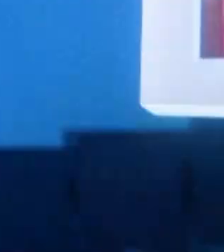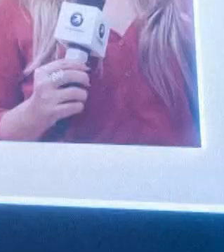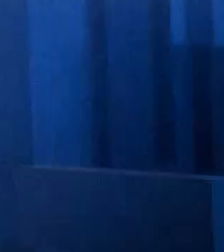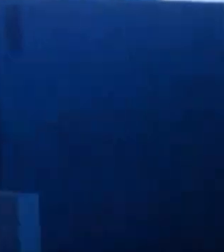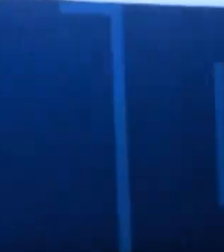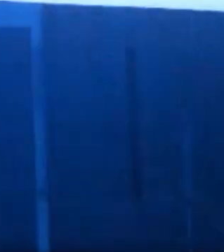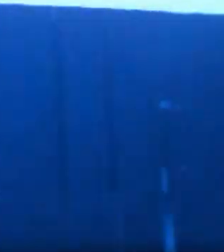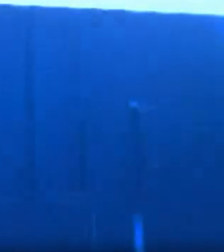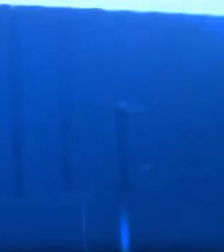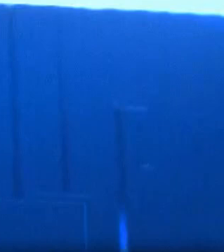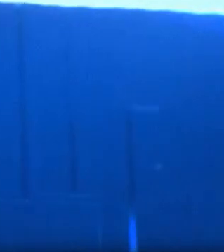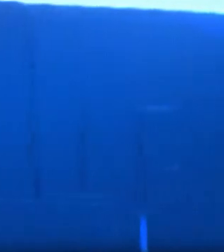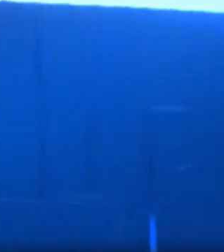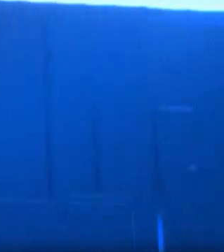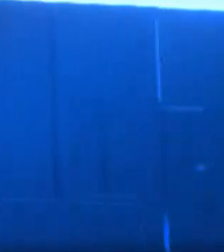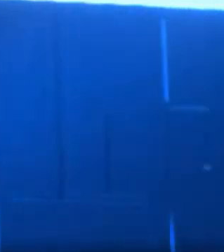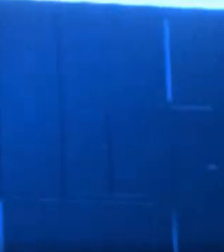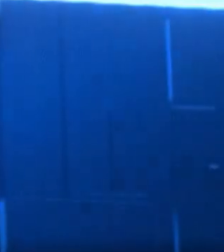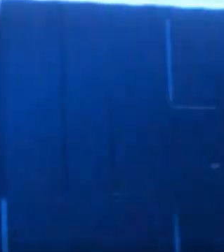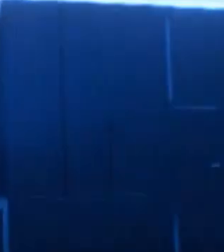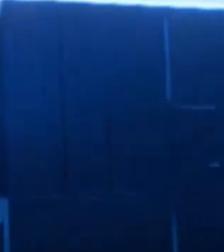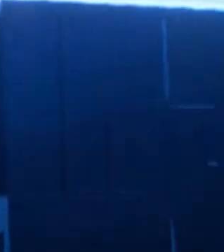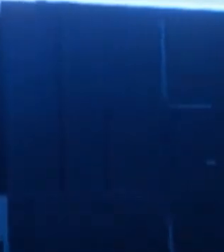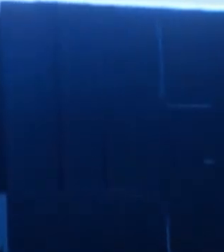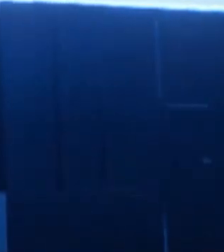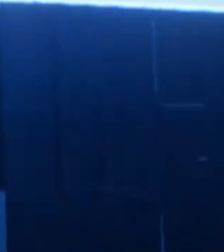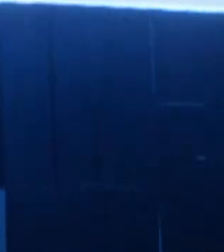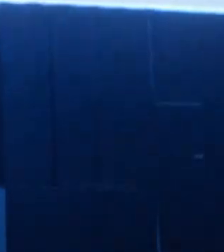Legenda Zanotto